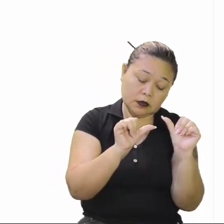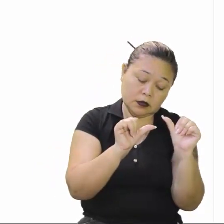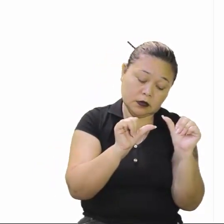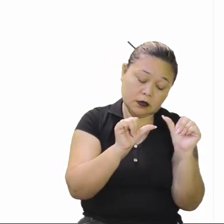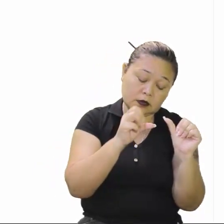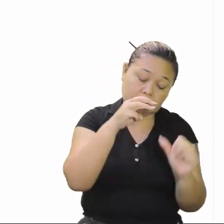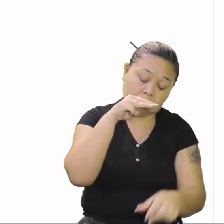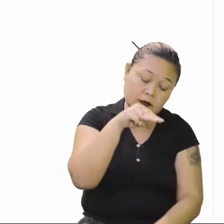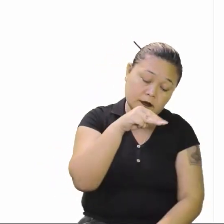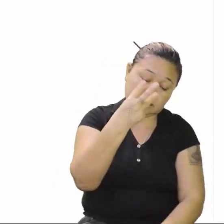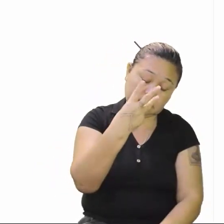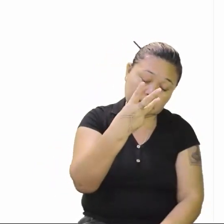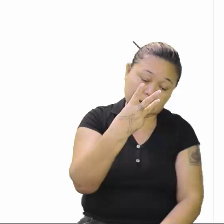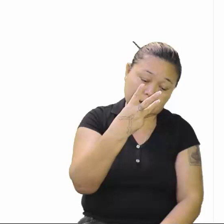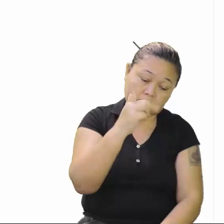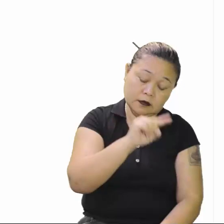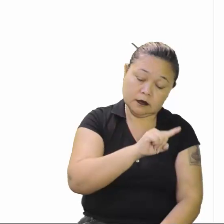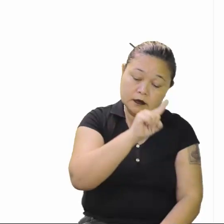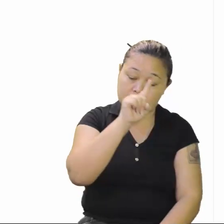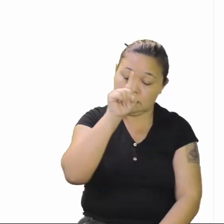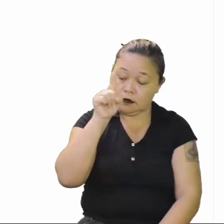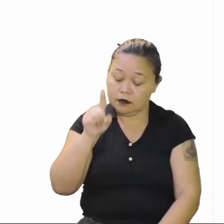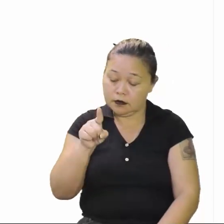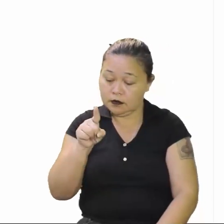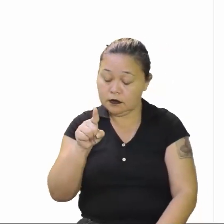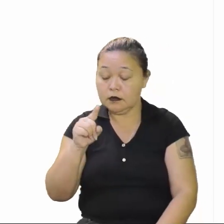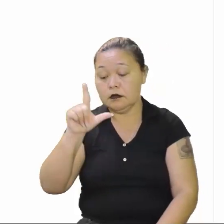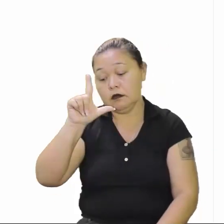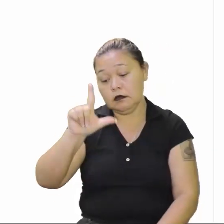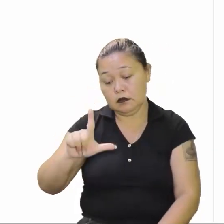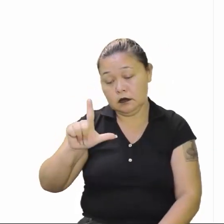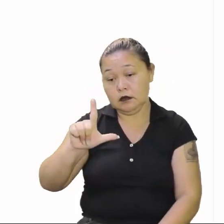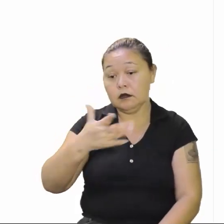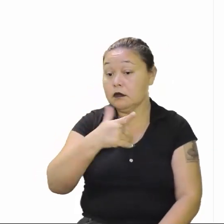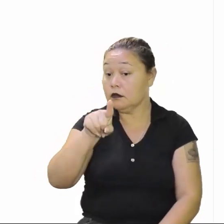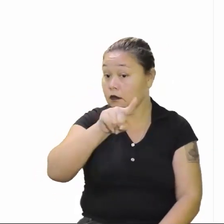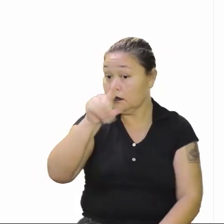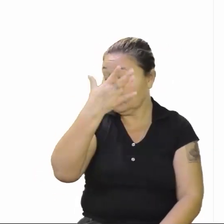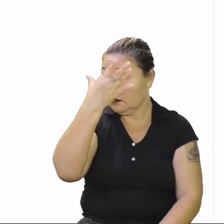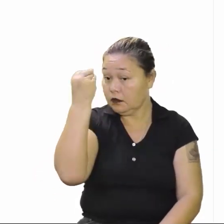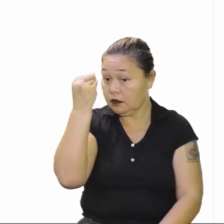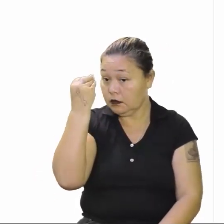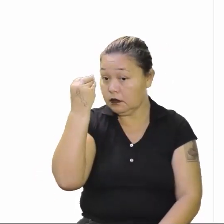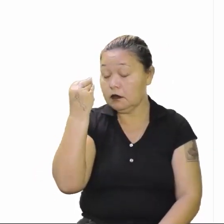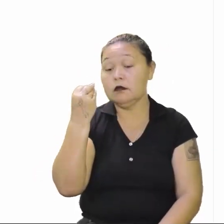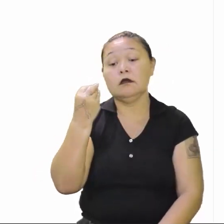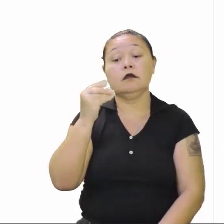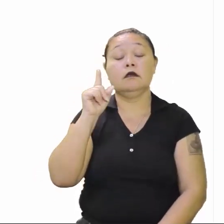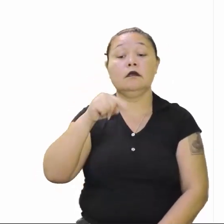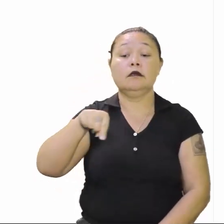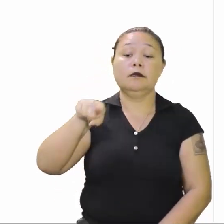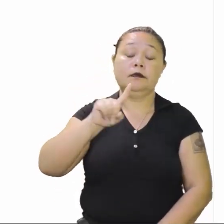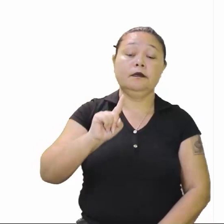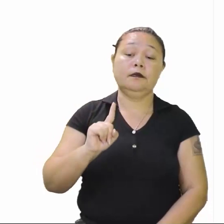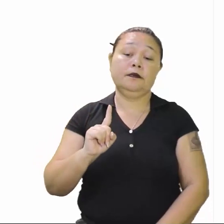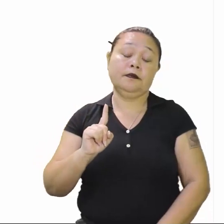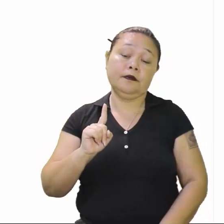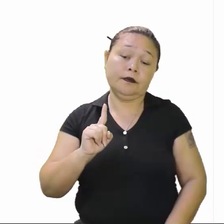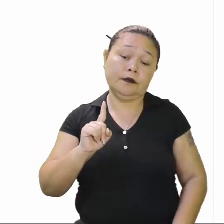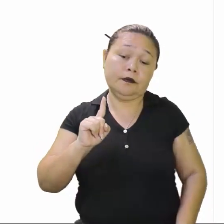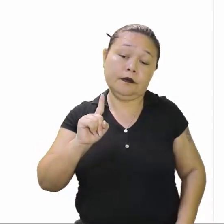metro cúbico em litro. Então, não esqueça que eu falo sempre para vocês, olha,